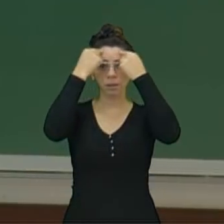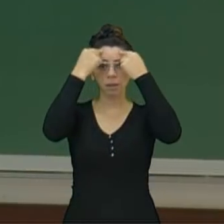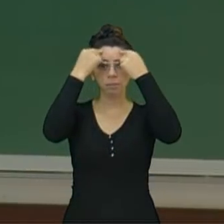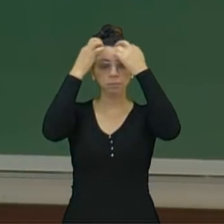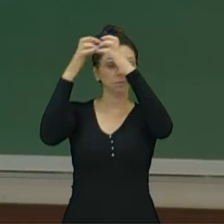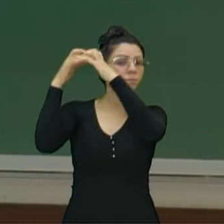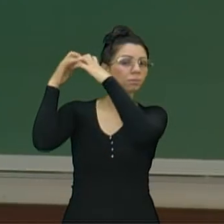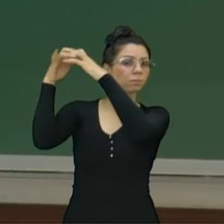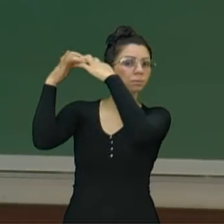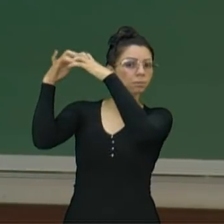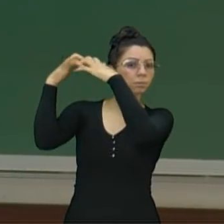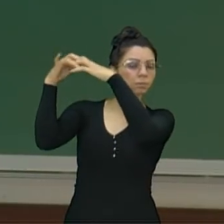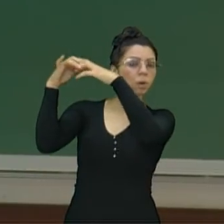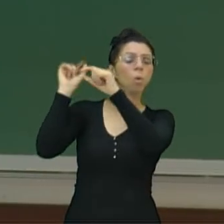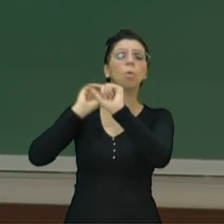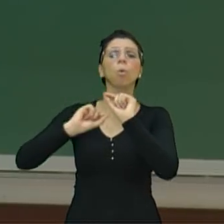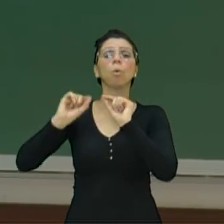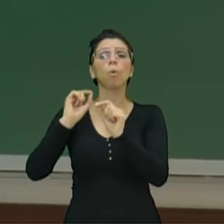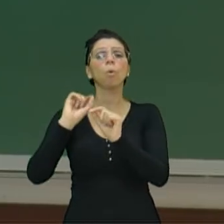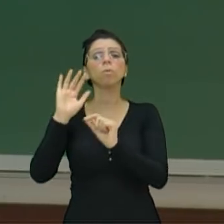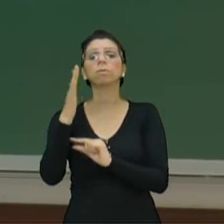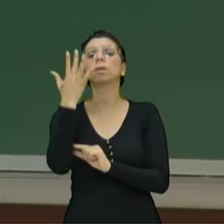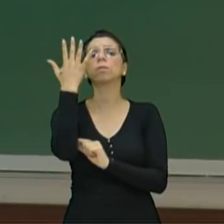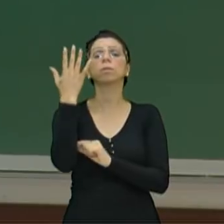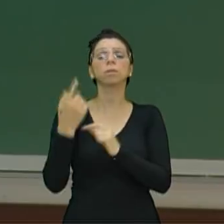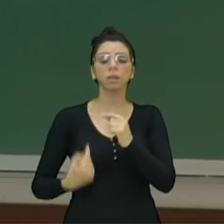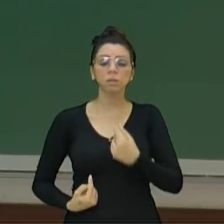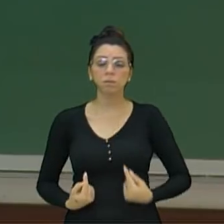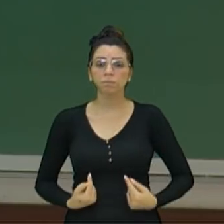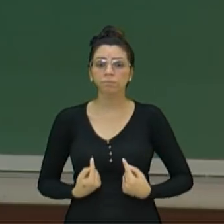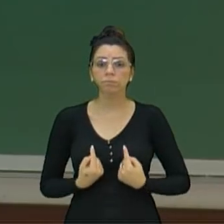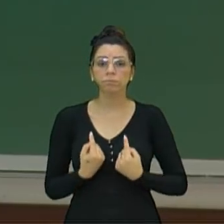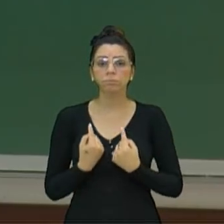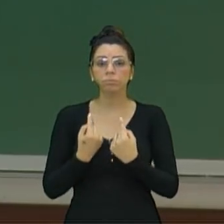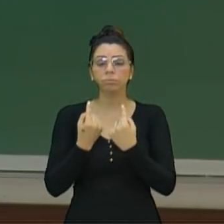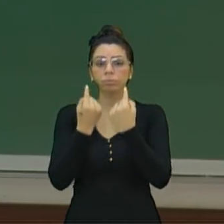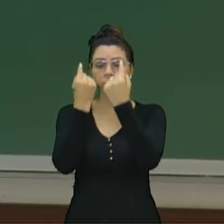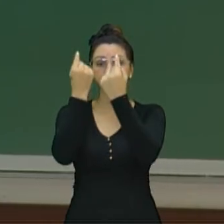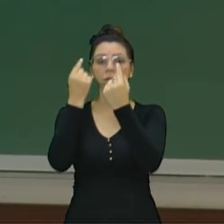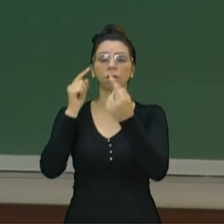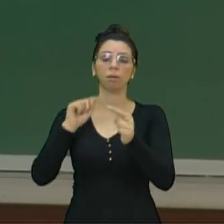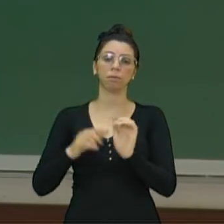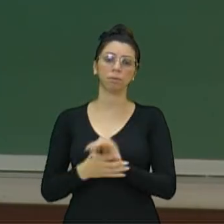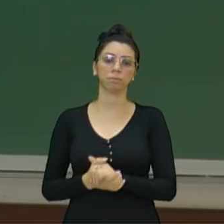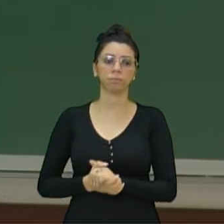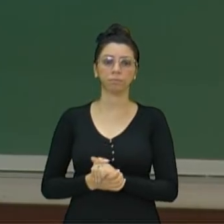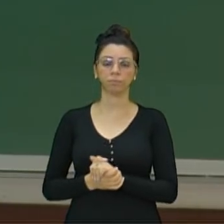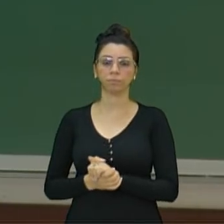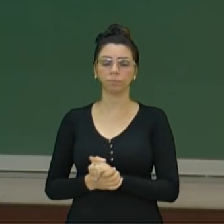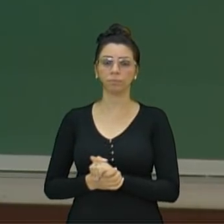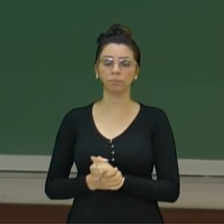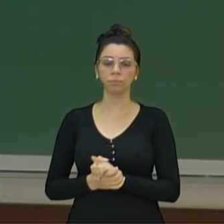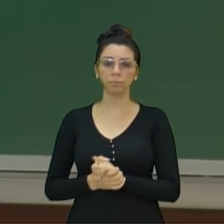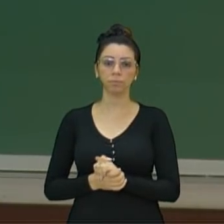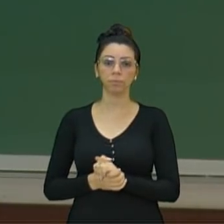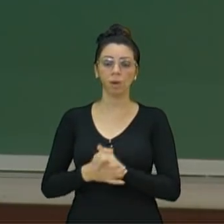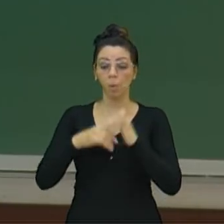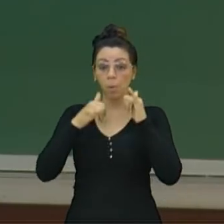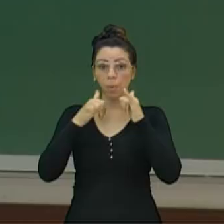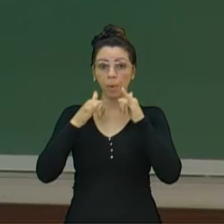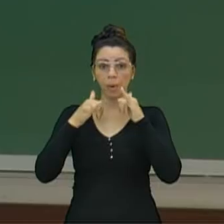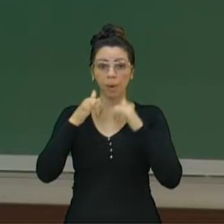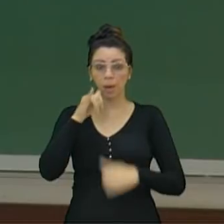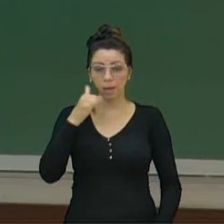transmissão, levar essa informação? Através de impulsos nervosos. E esses impulsos passam